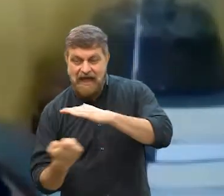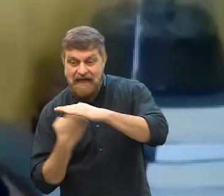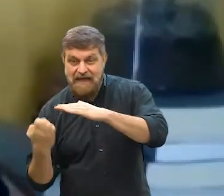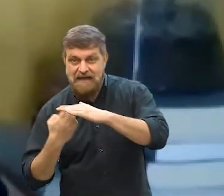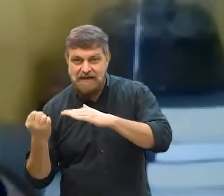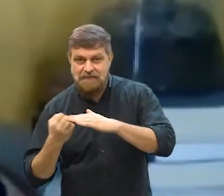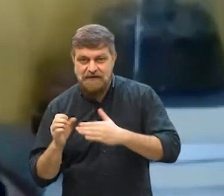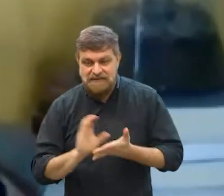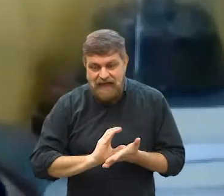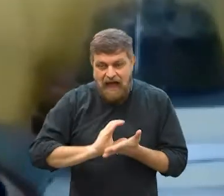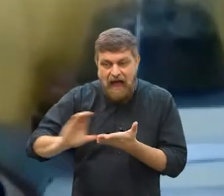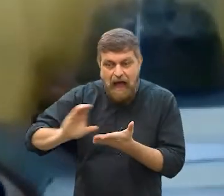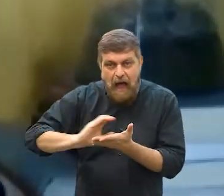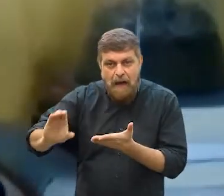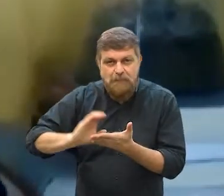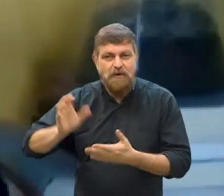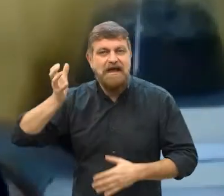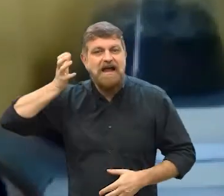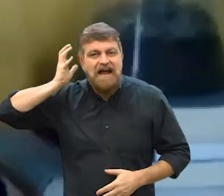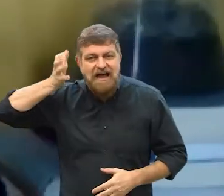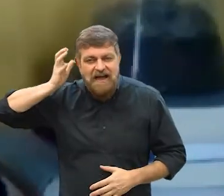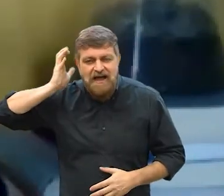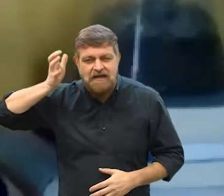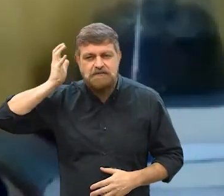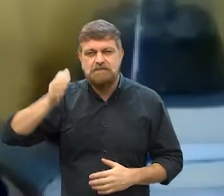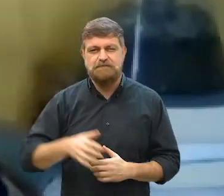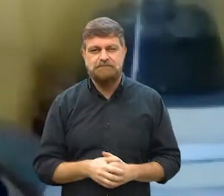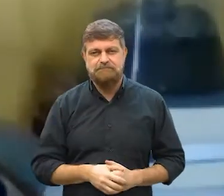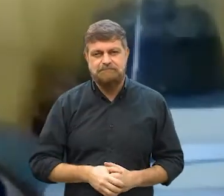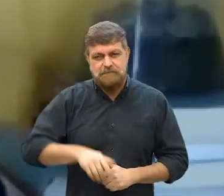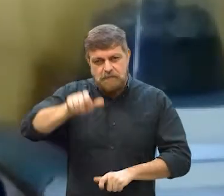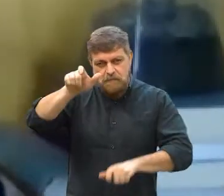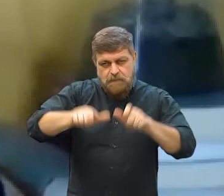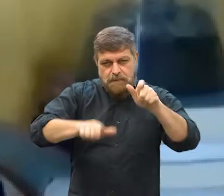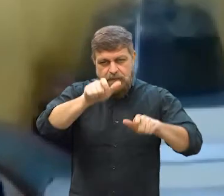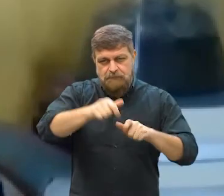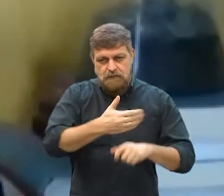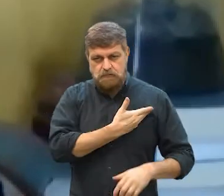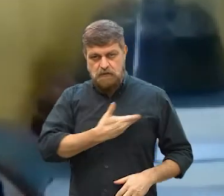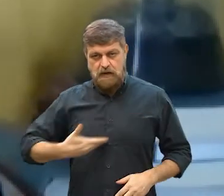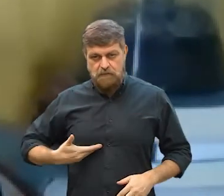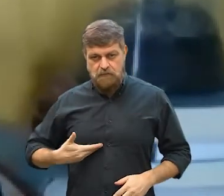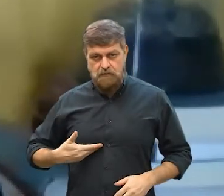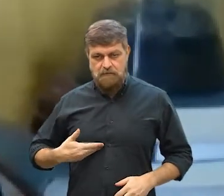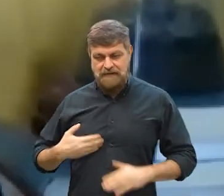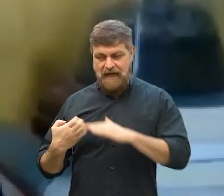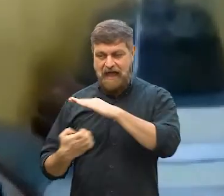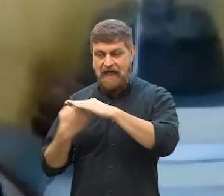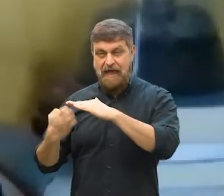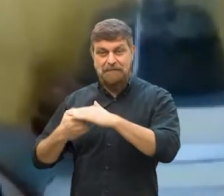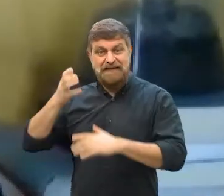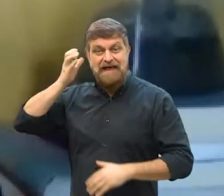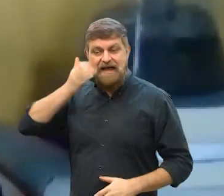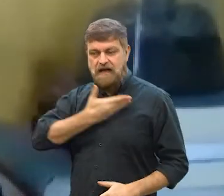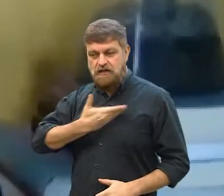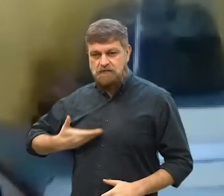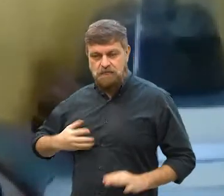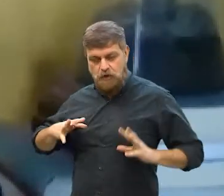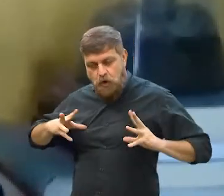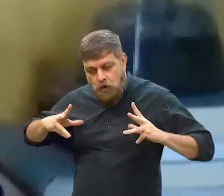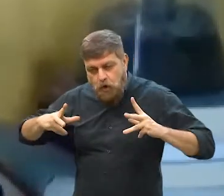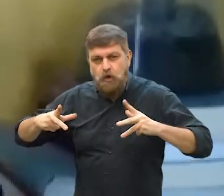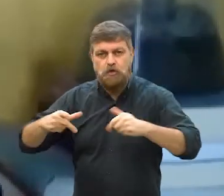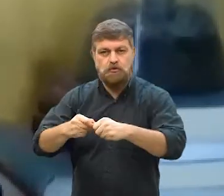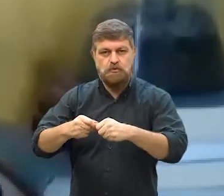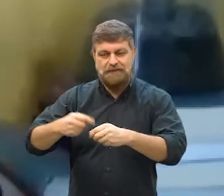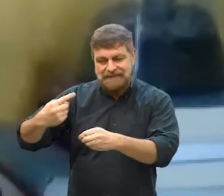vamos investir em Patrocínio e rádio é pessoas públicas 11 investir nas rádios públicas todo mundo tem